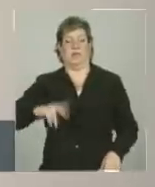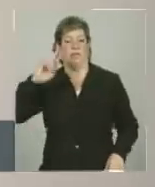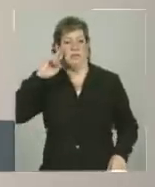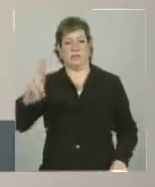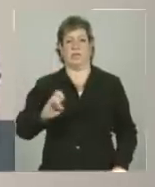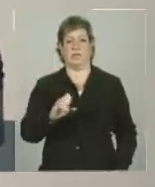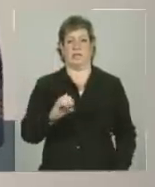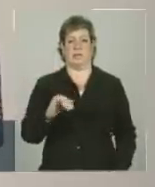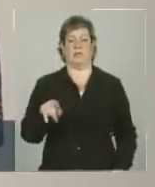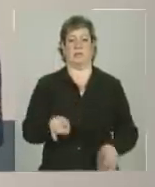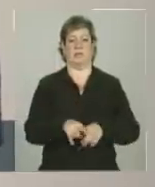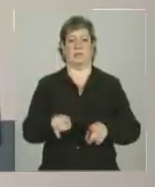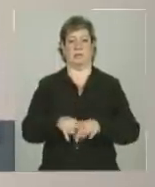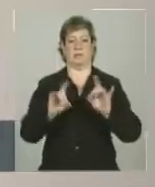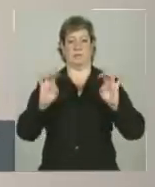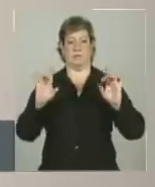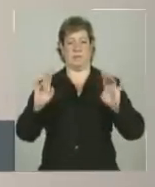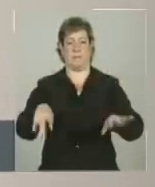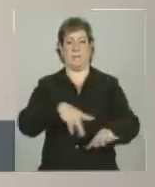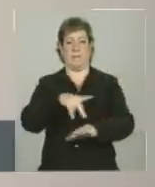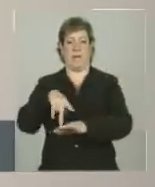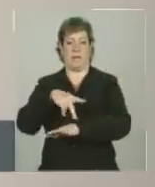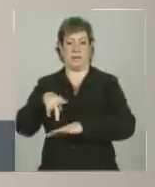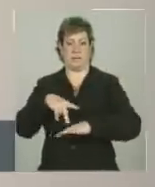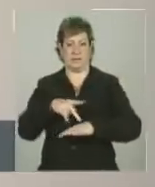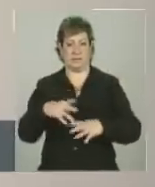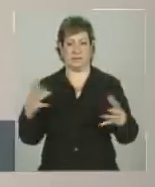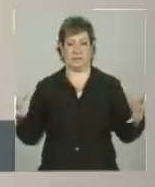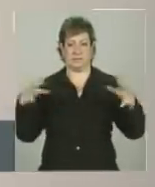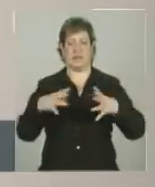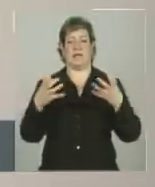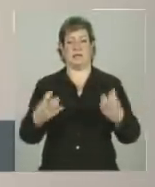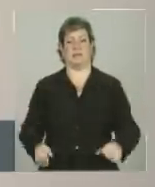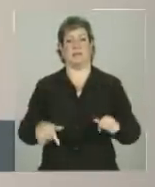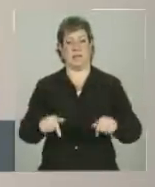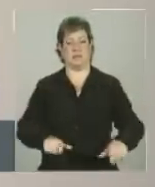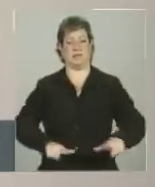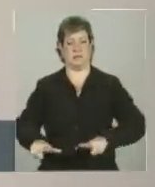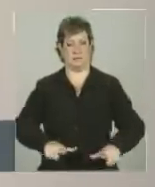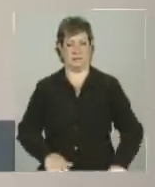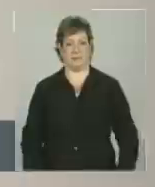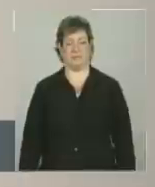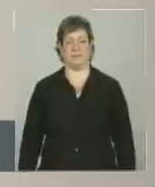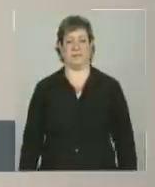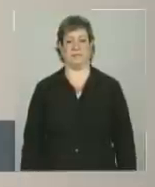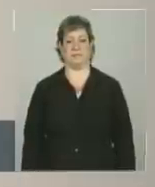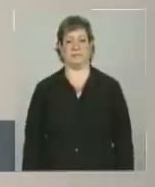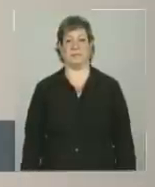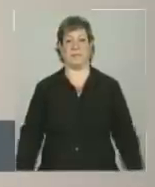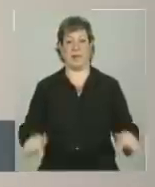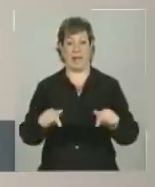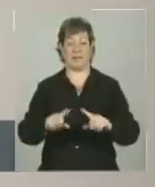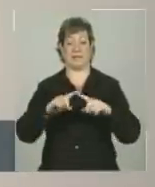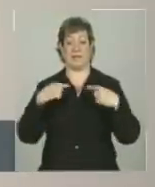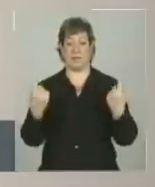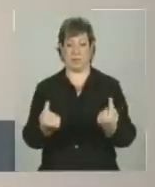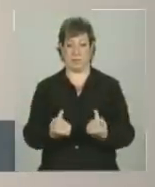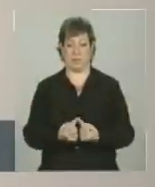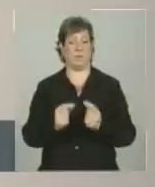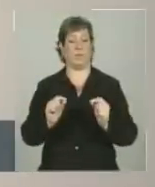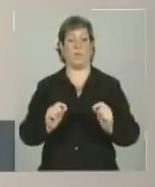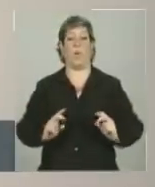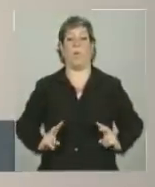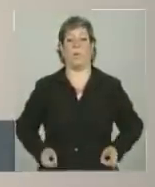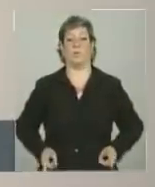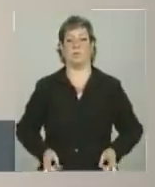altos representantes dos países que aderiram a essa ação. Esta reunião, ela dá